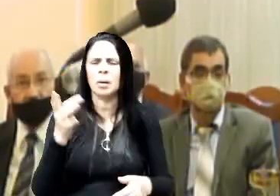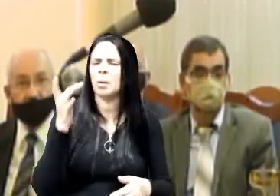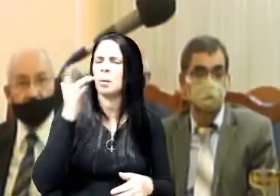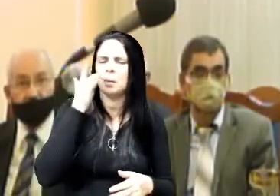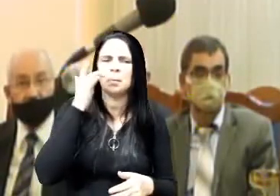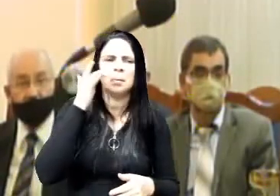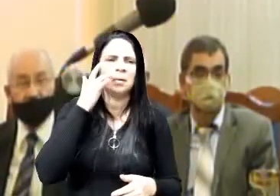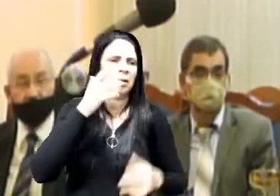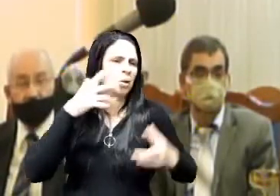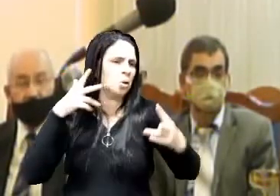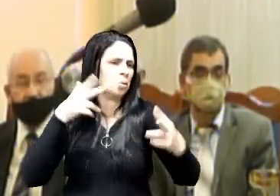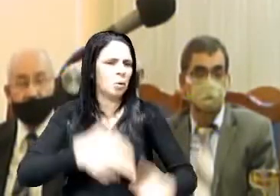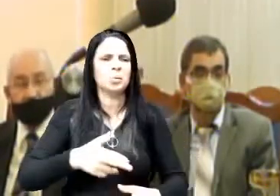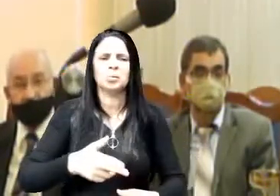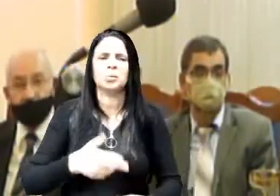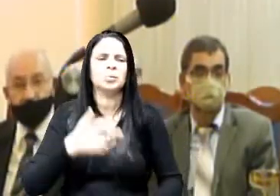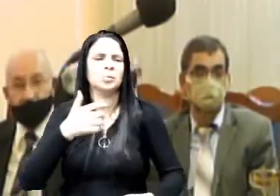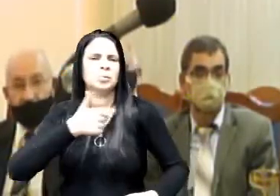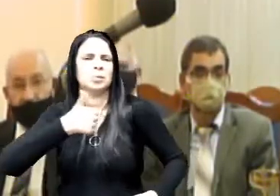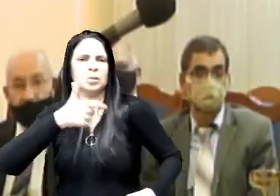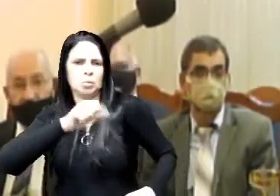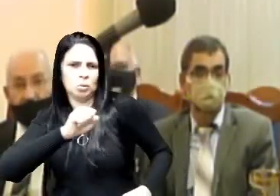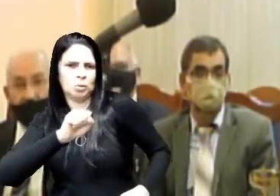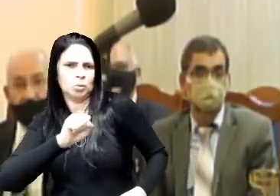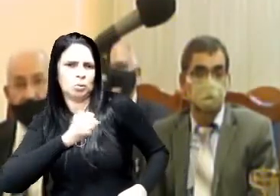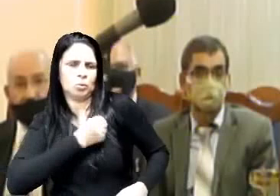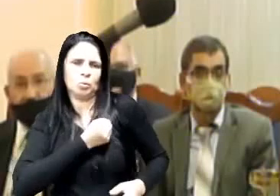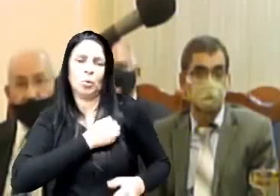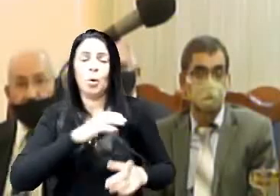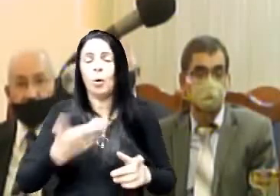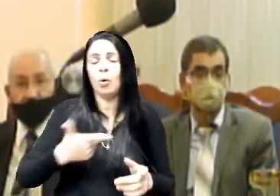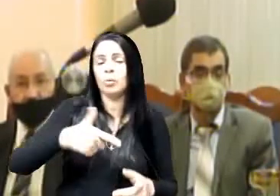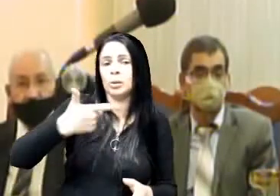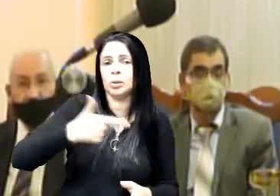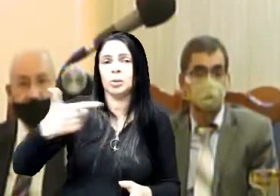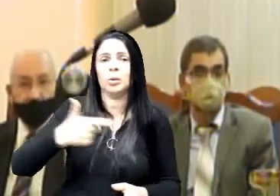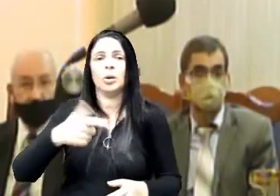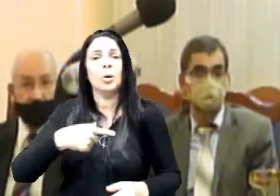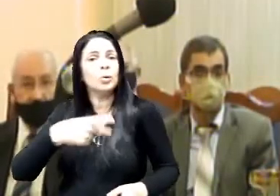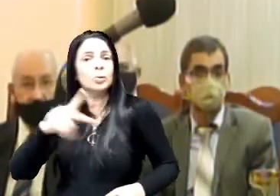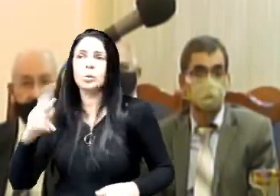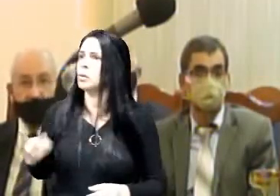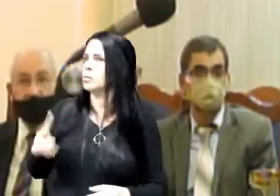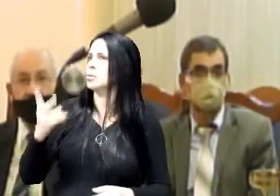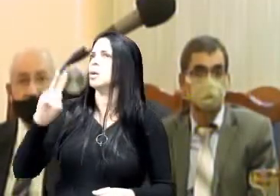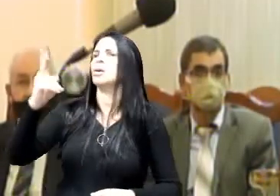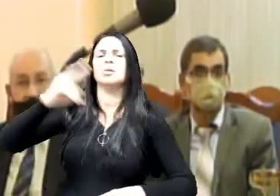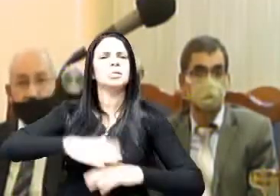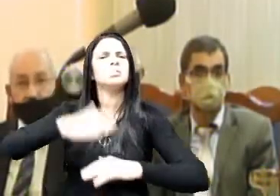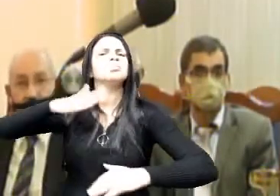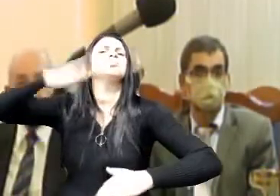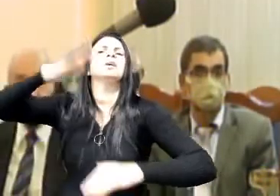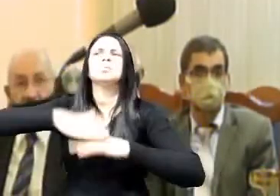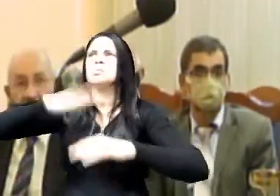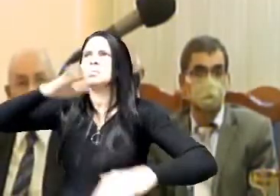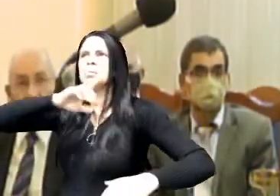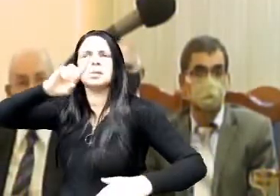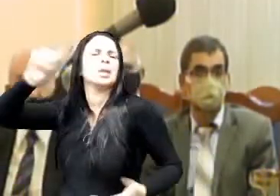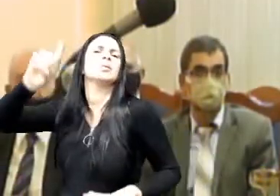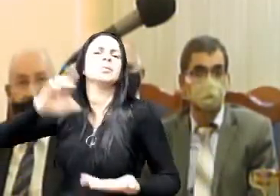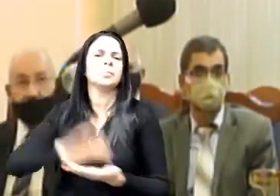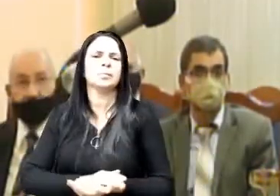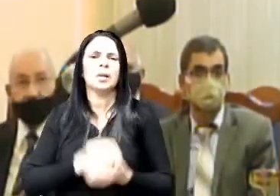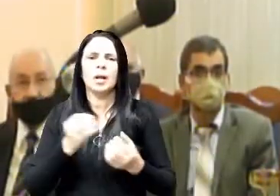ouro 22, dê glória a Jesus por isto. Oh, seu valor vai aumentar para Deus, aleluia,